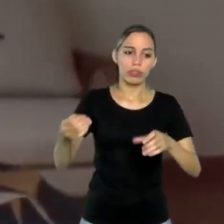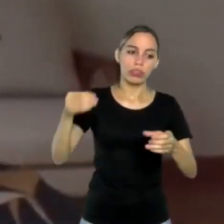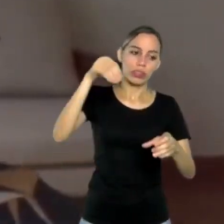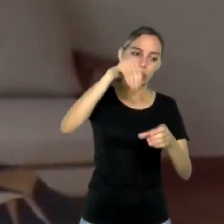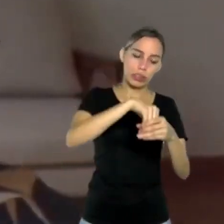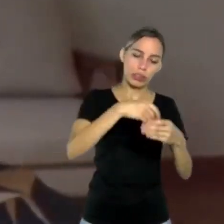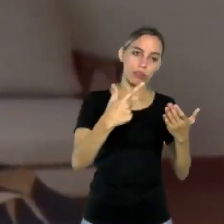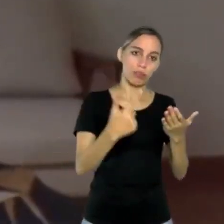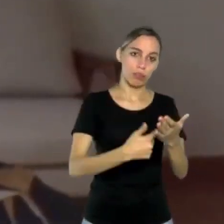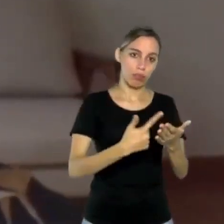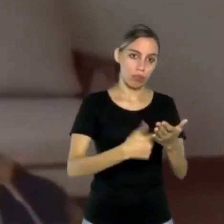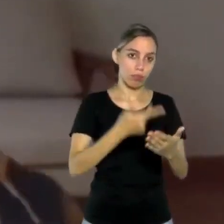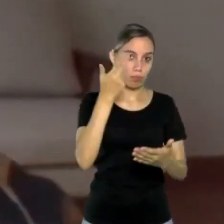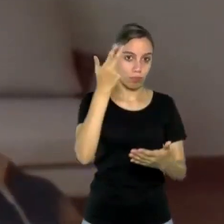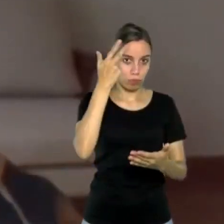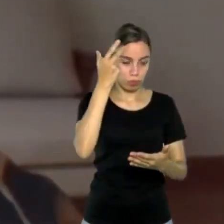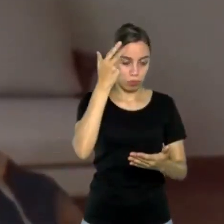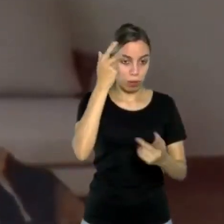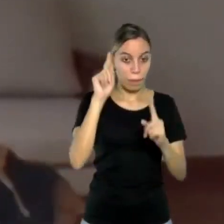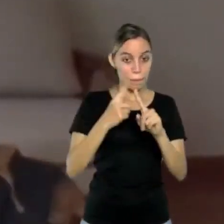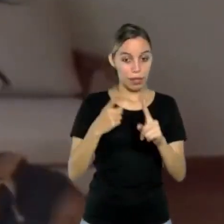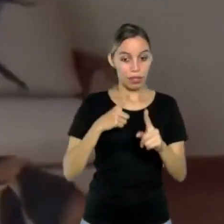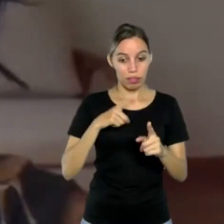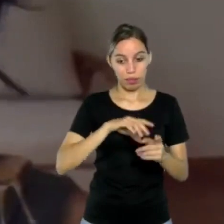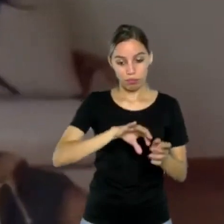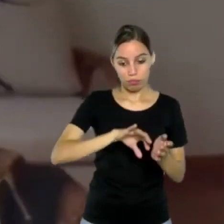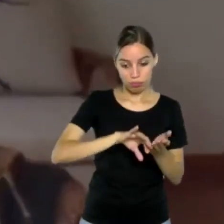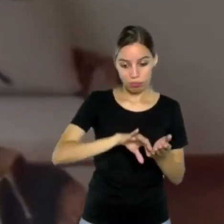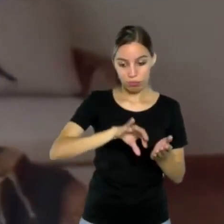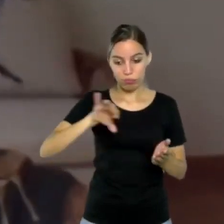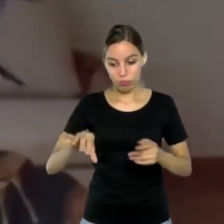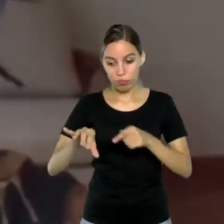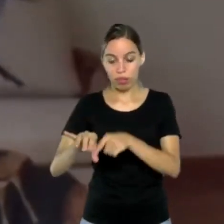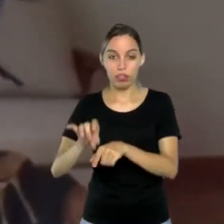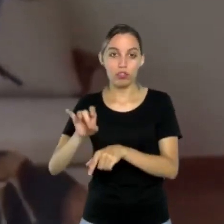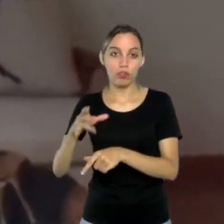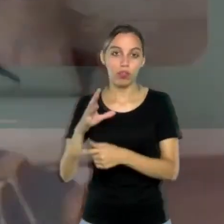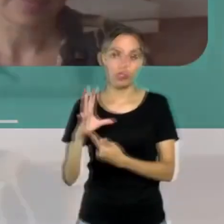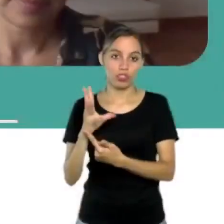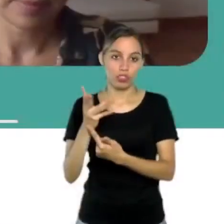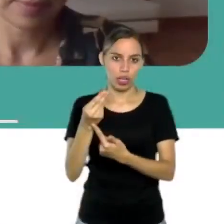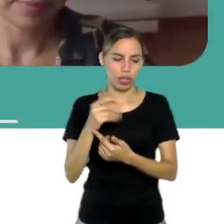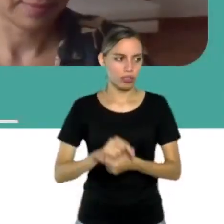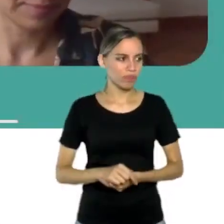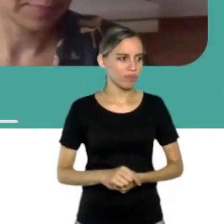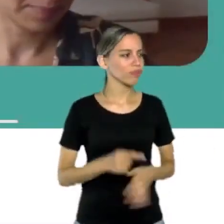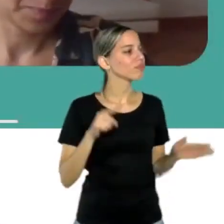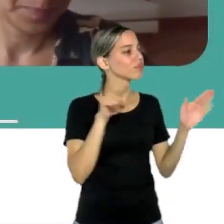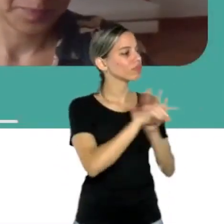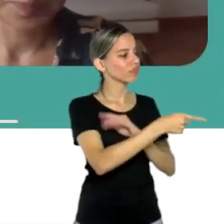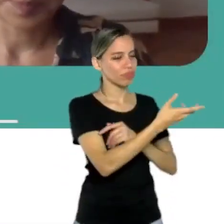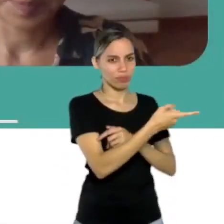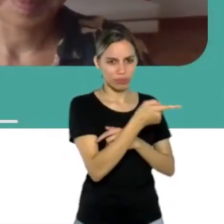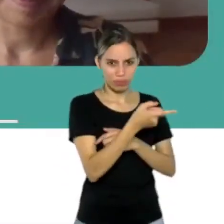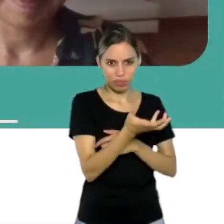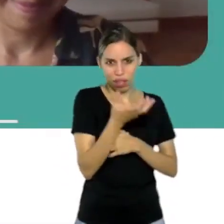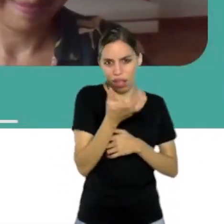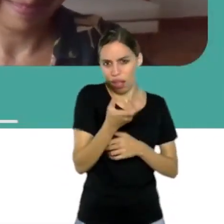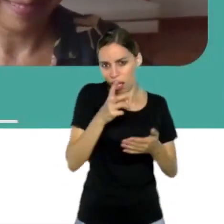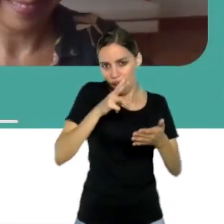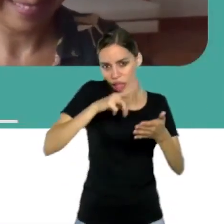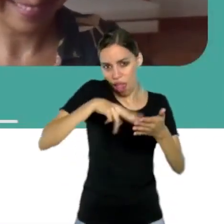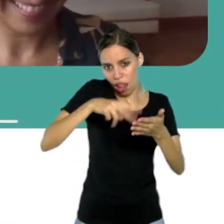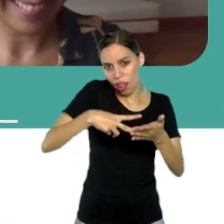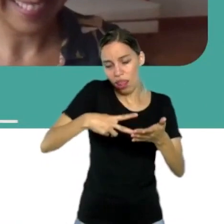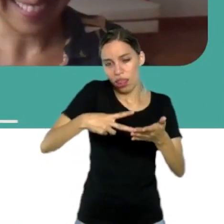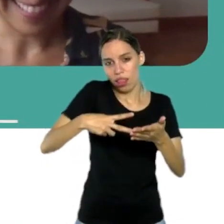essa publicação específica dele. Você quer ler um trechinho dele para a gente? Que a gente lê enorme, que vai